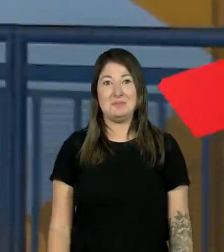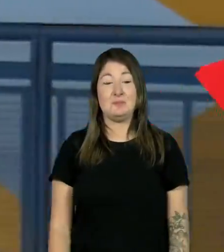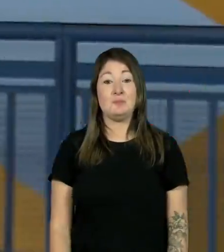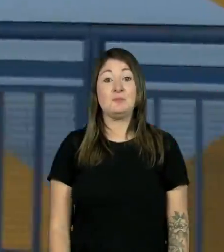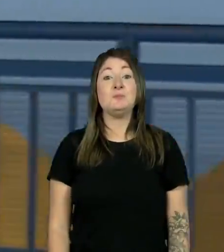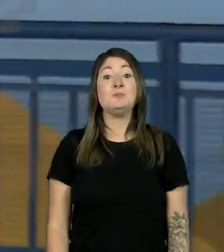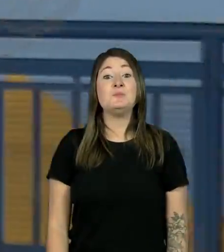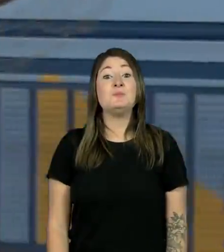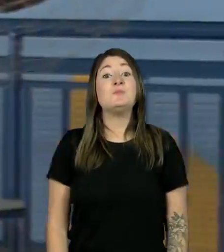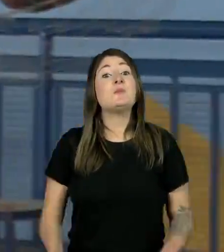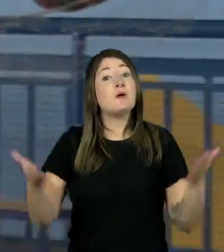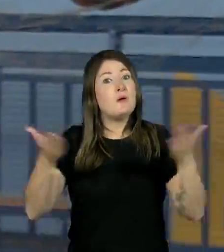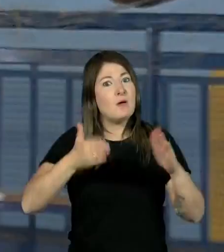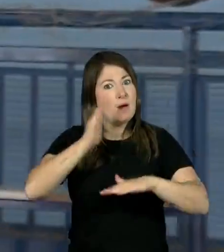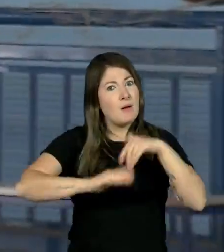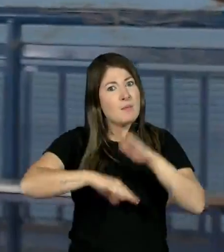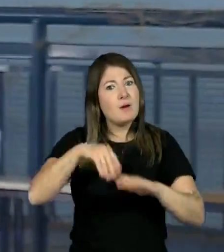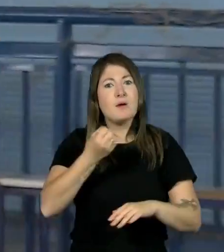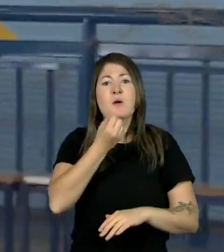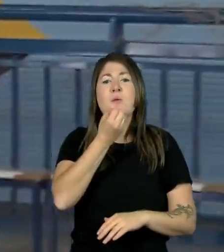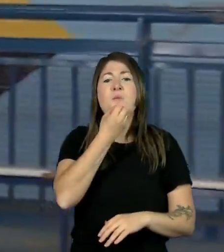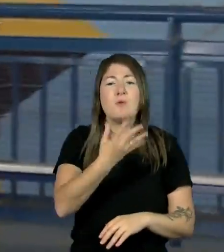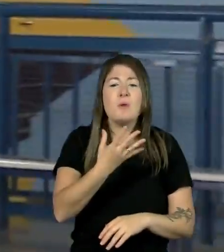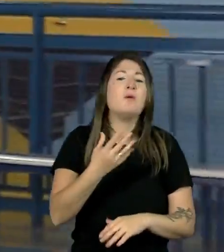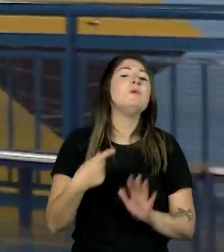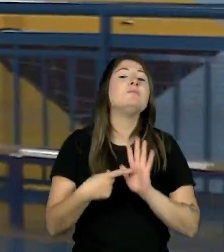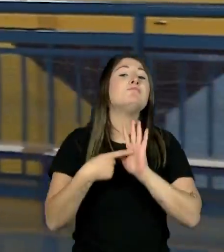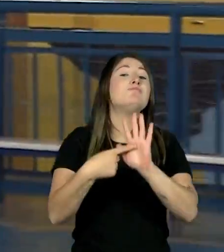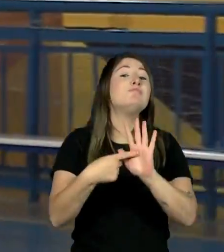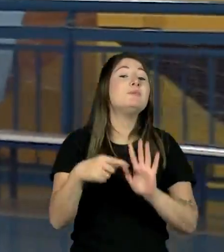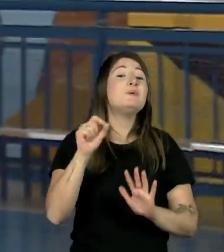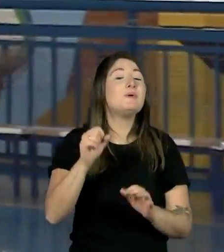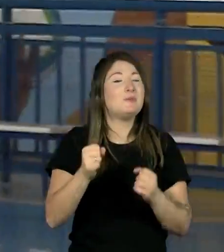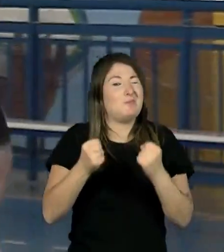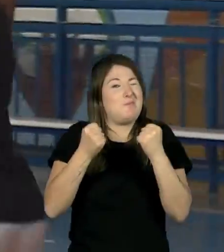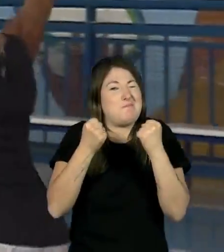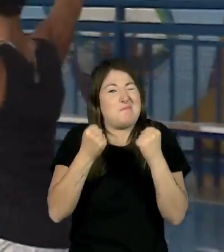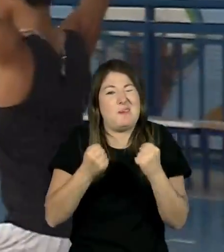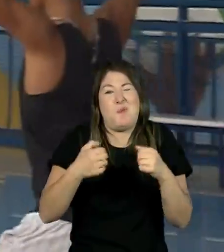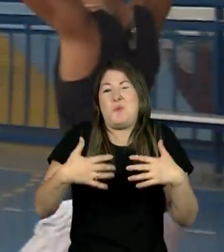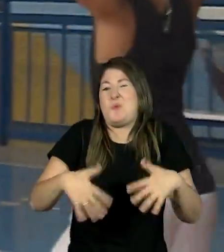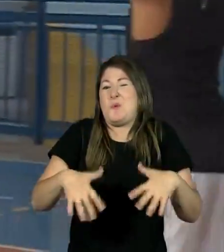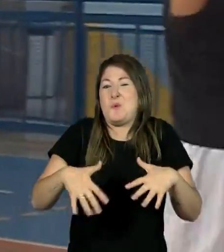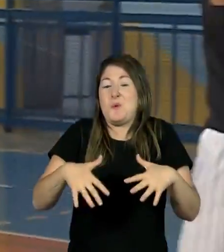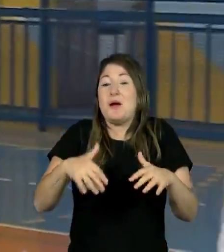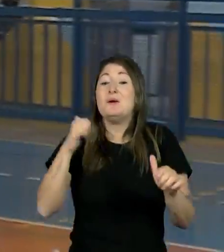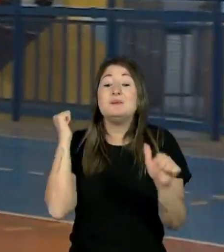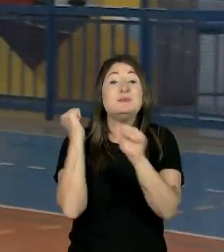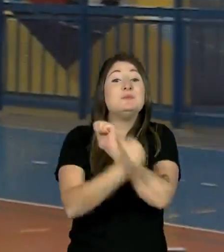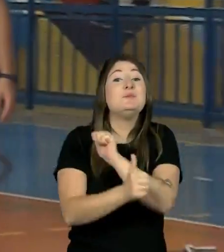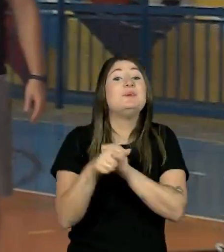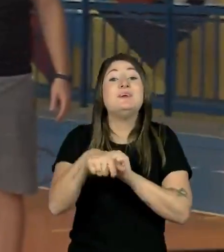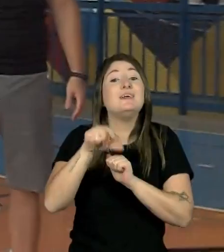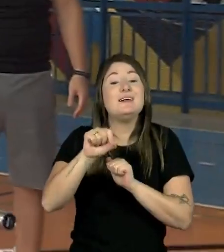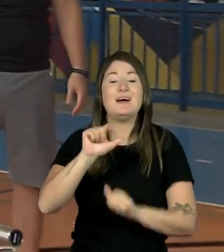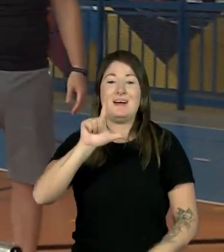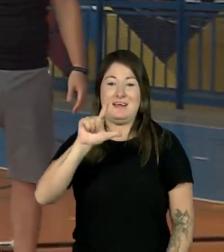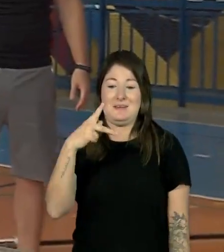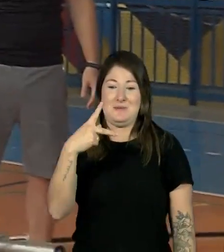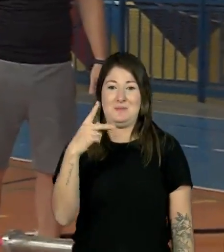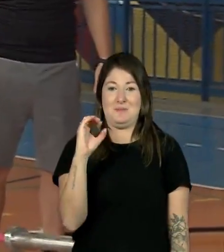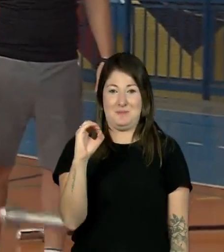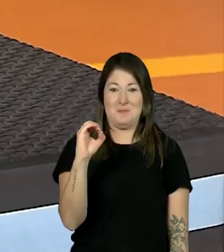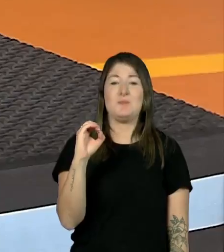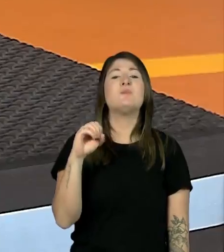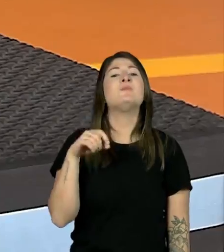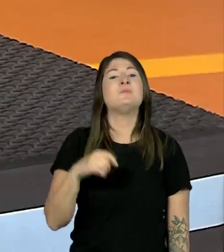Hoje, Boas Práticas traz uma matéria de peso. É o esporte em destaque mais uma vez com o projeto de LPO do Céu Caminho